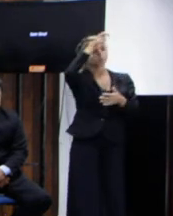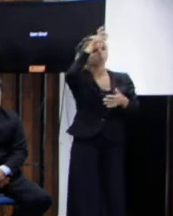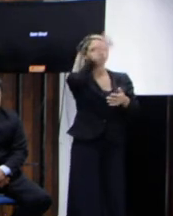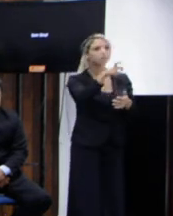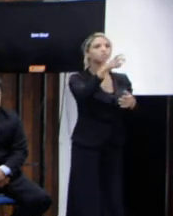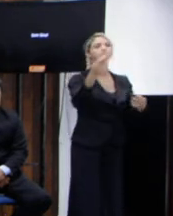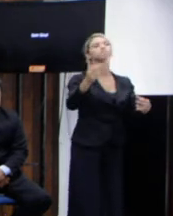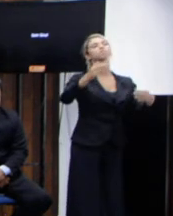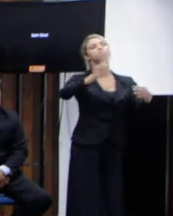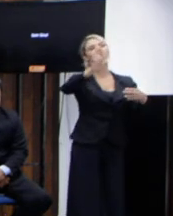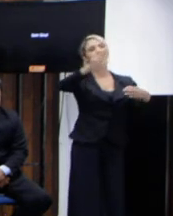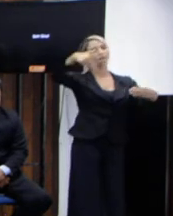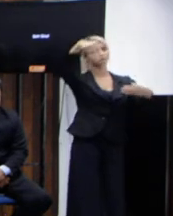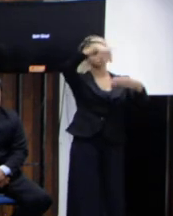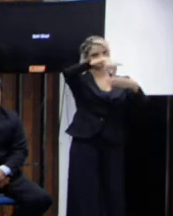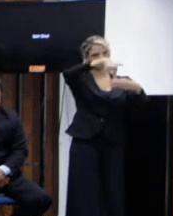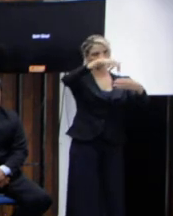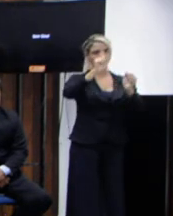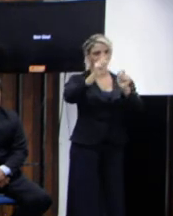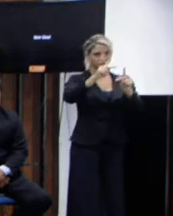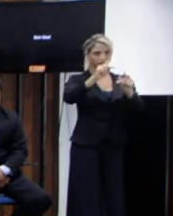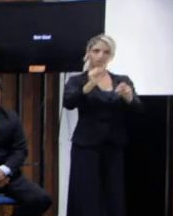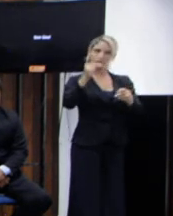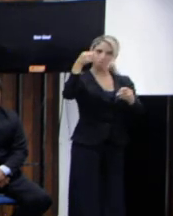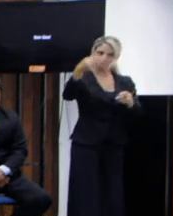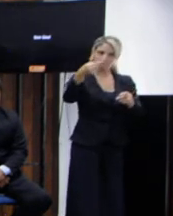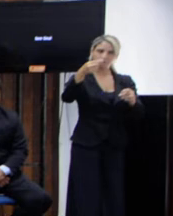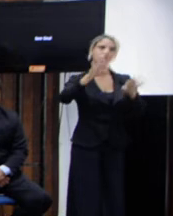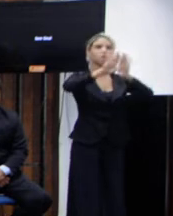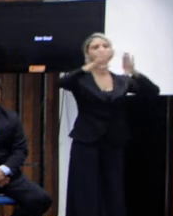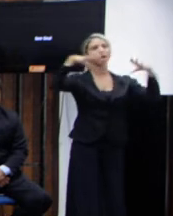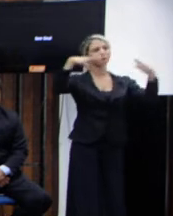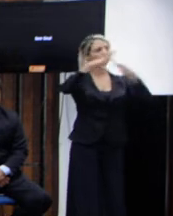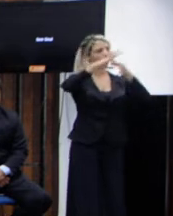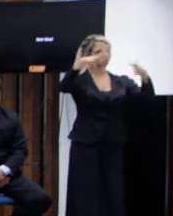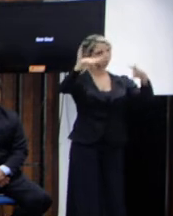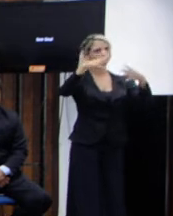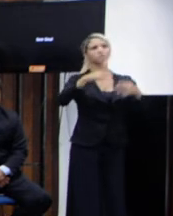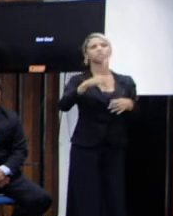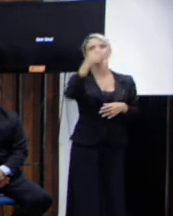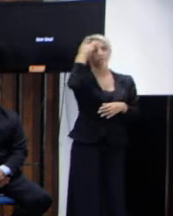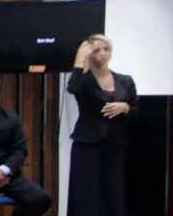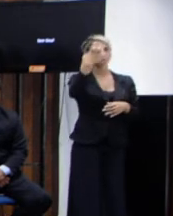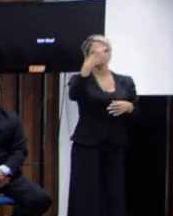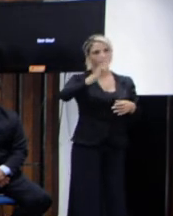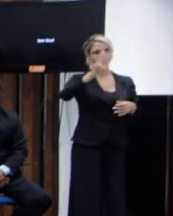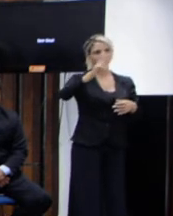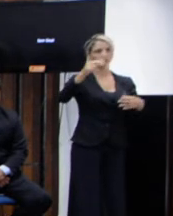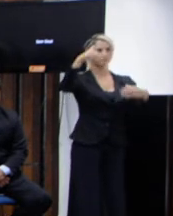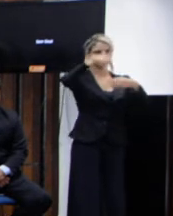gente possa abrir a palavra aqui depois a todos que quiserem usar.